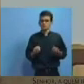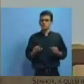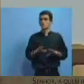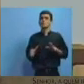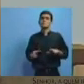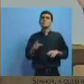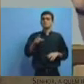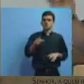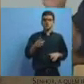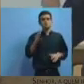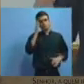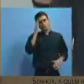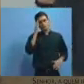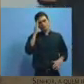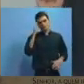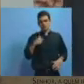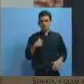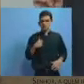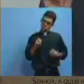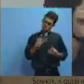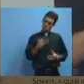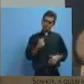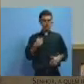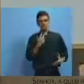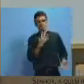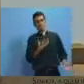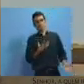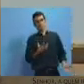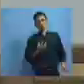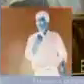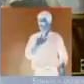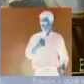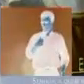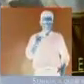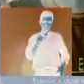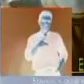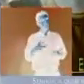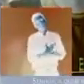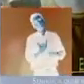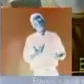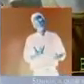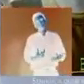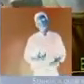outros, não demos ainda o primeiro passo para a experiência do batismo no Espírito.